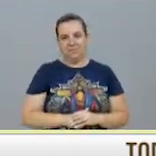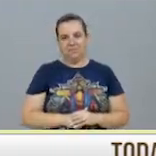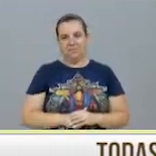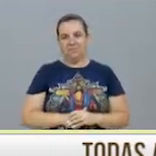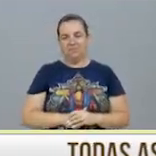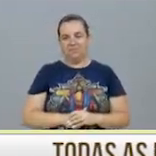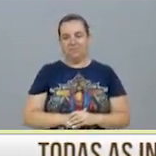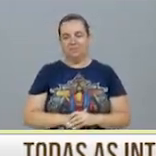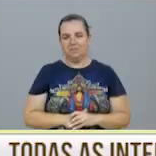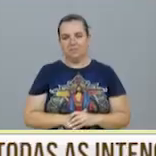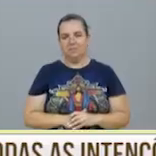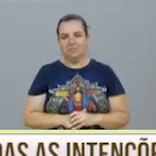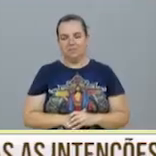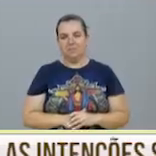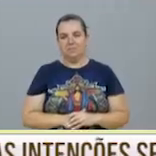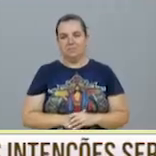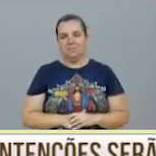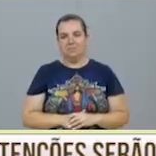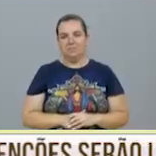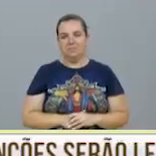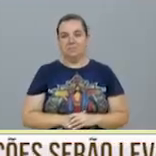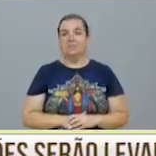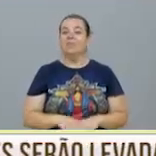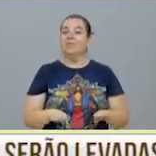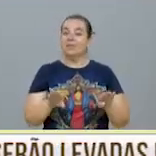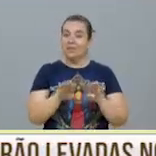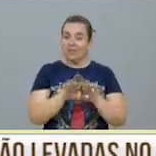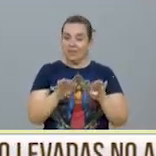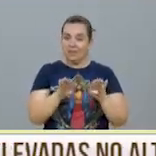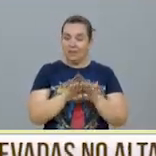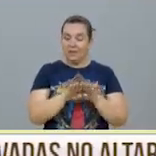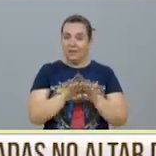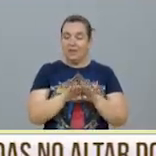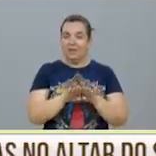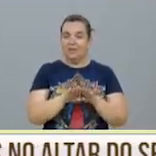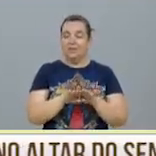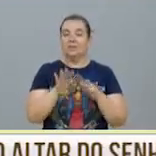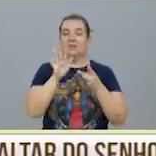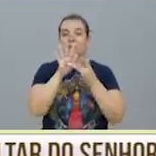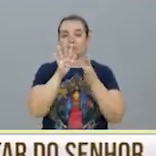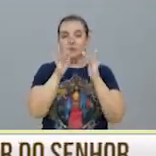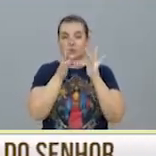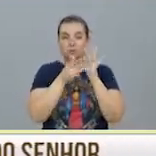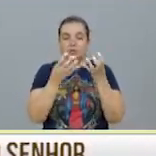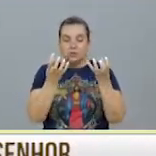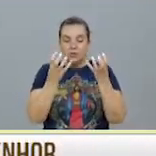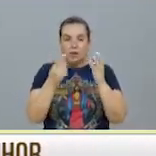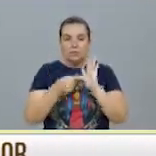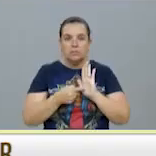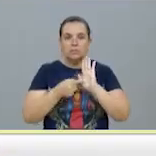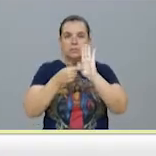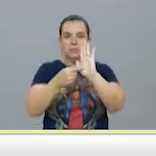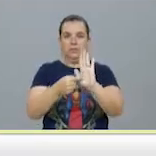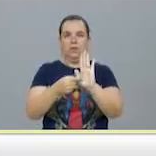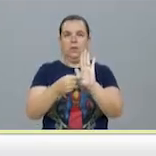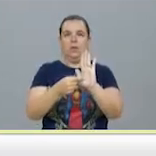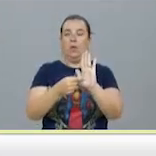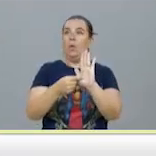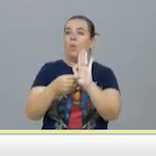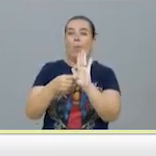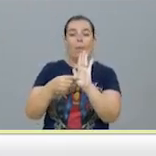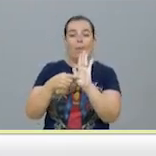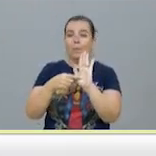Da mesma forma, Jesus, que quer manifestar o seu amor para